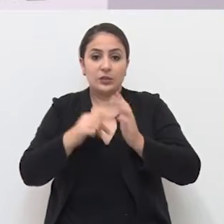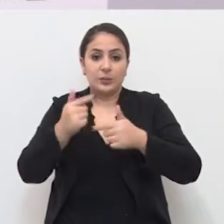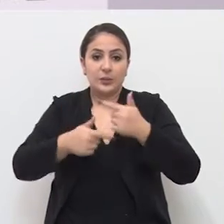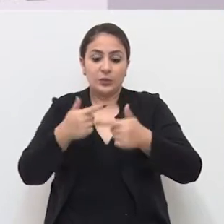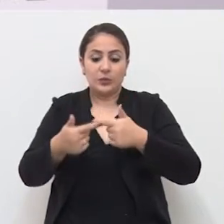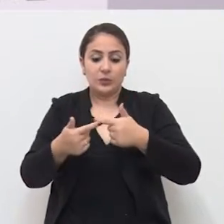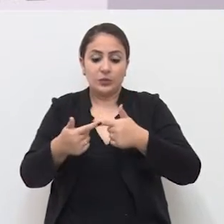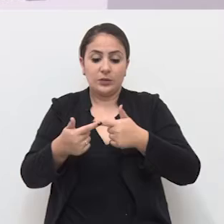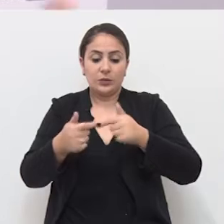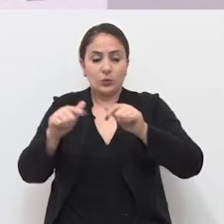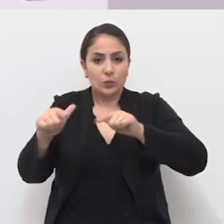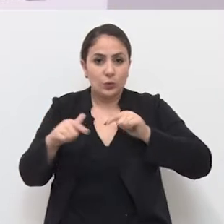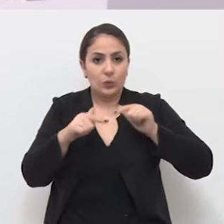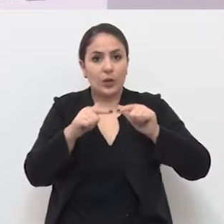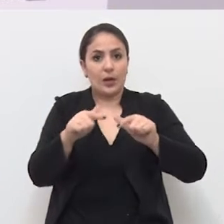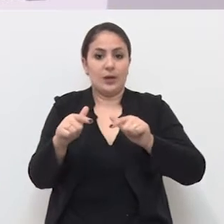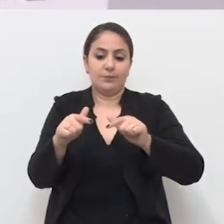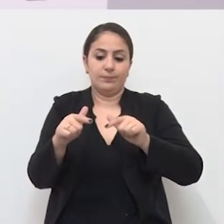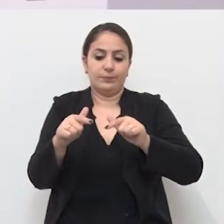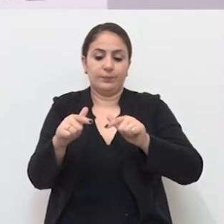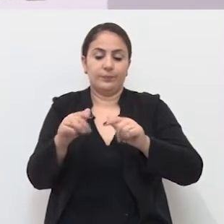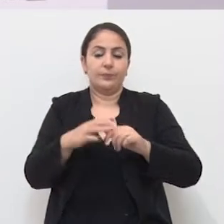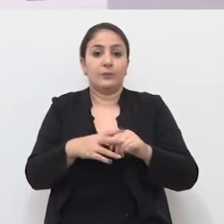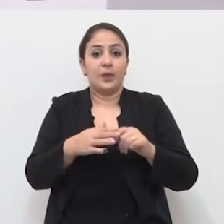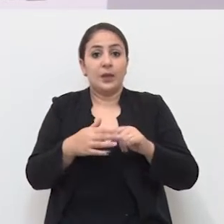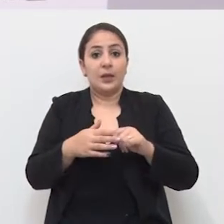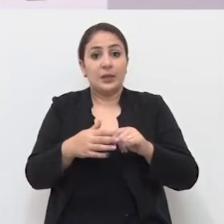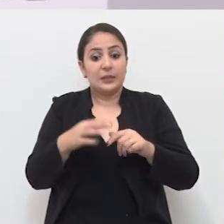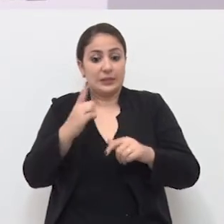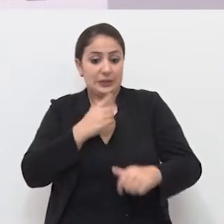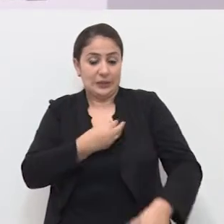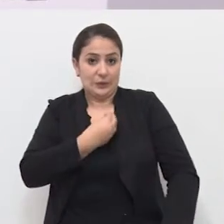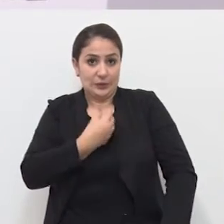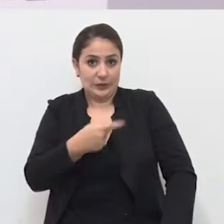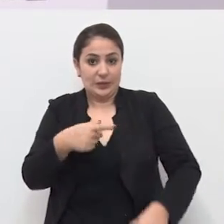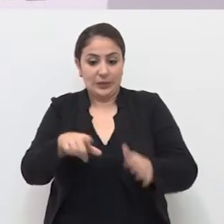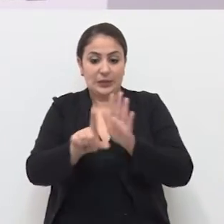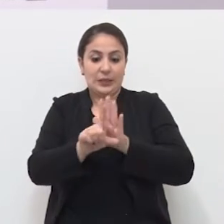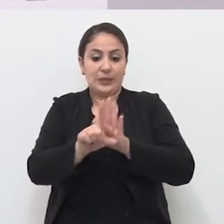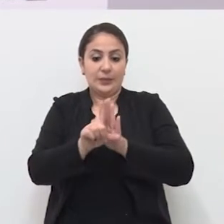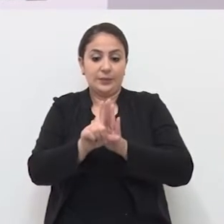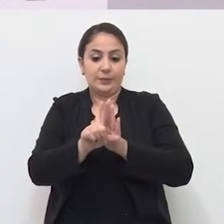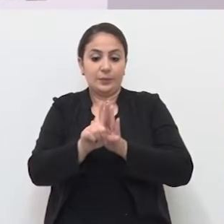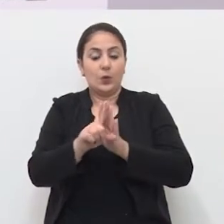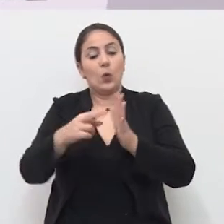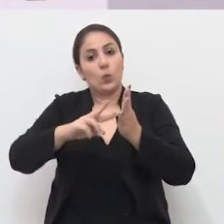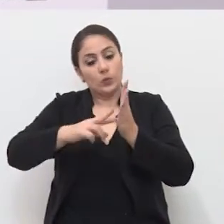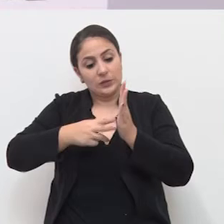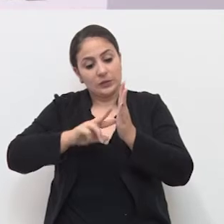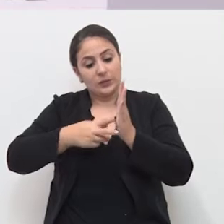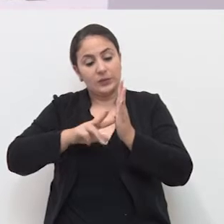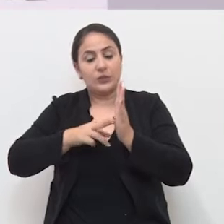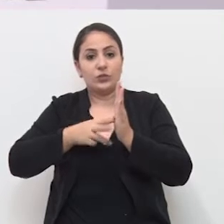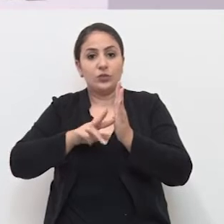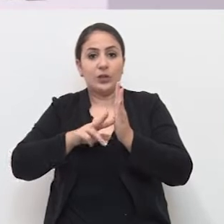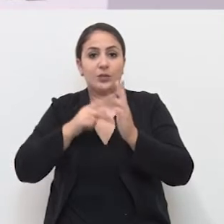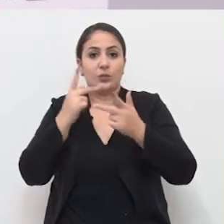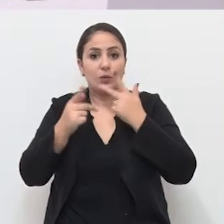dos Trabalhadores nos estabelecimentos comerciais, nesses que estão dentro da nossa lei. O